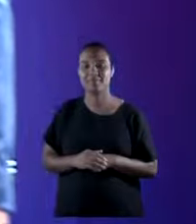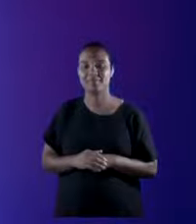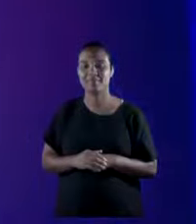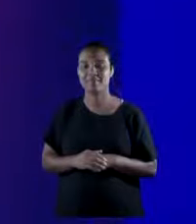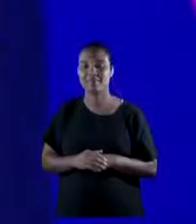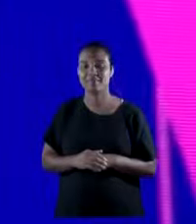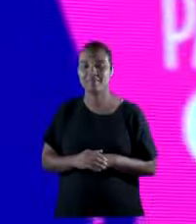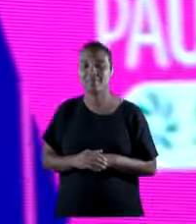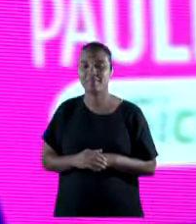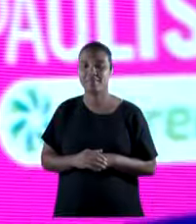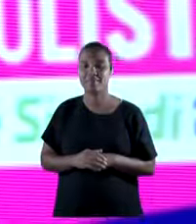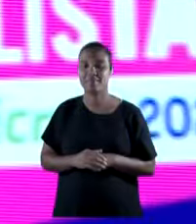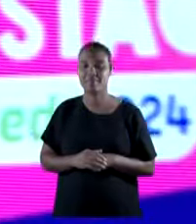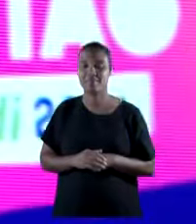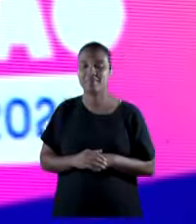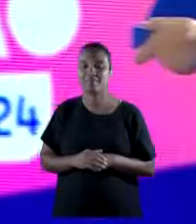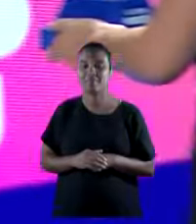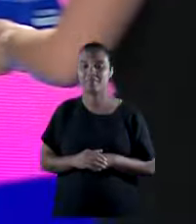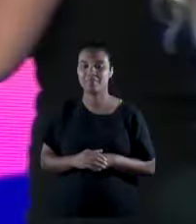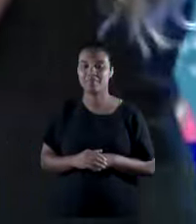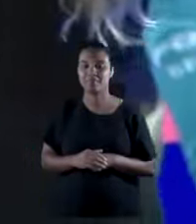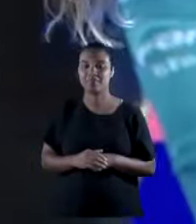Já ganhou